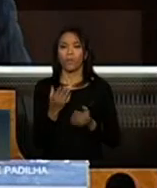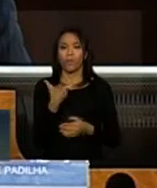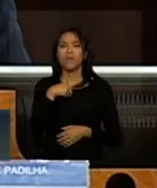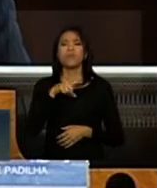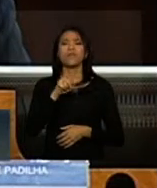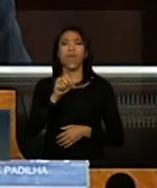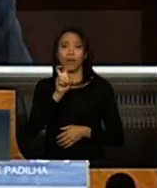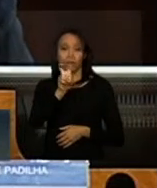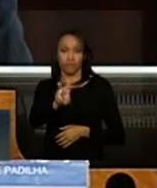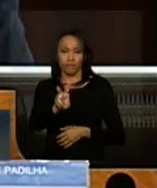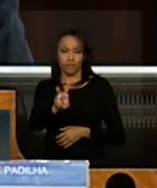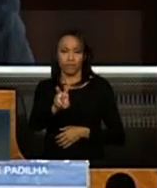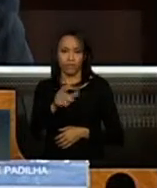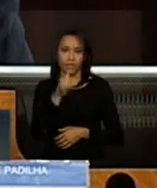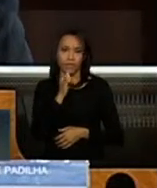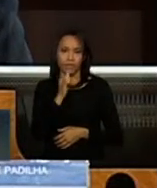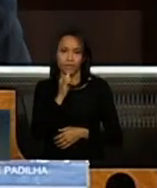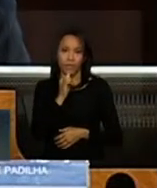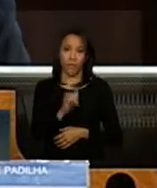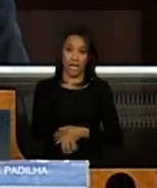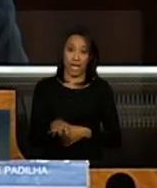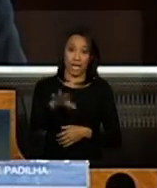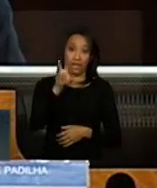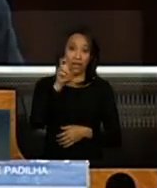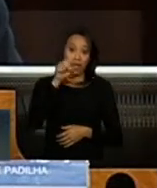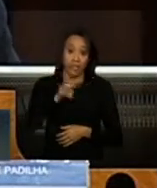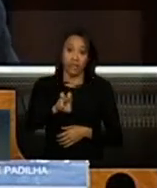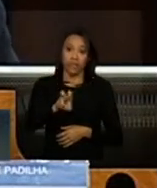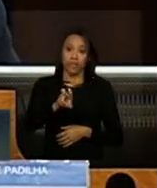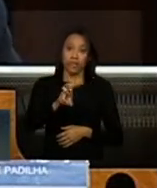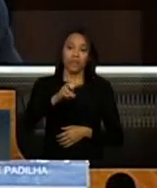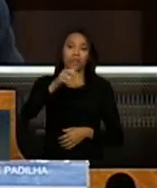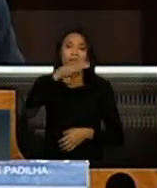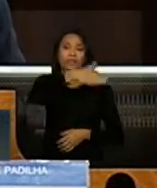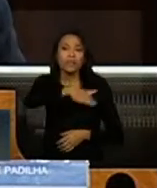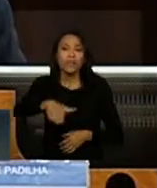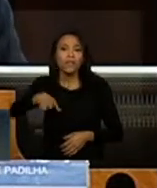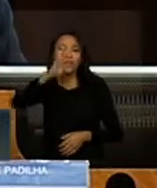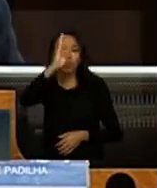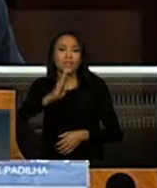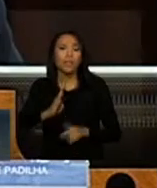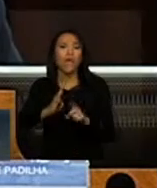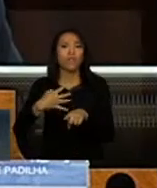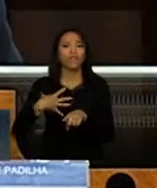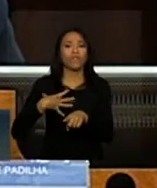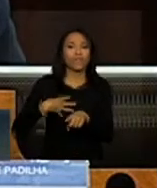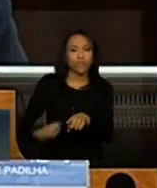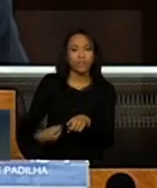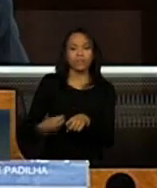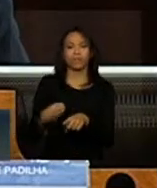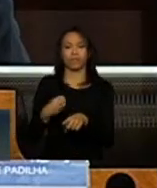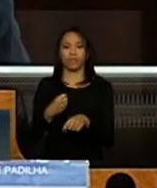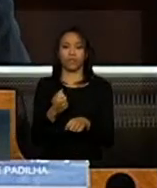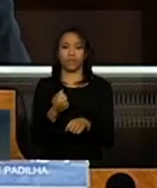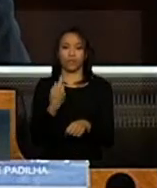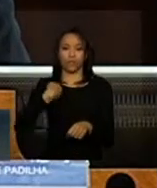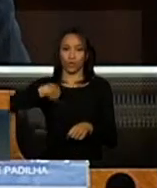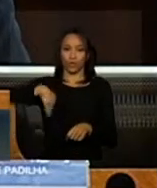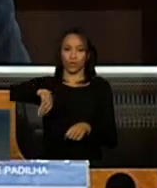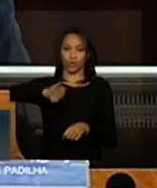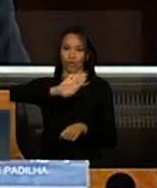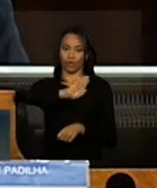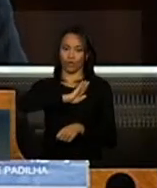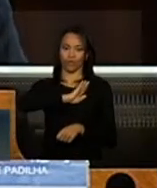quinta criança, uma parte dessas quintas crianças do Brasil são os filhos e filhas, né, dos nossos mais